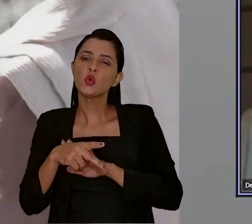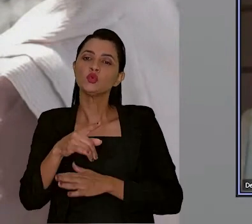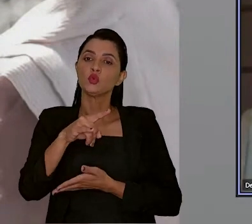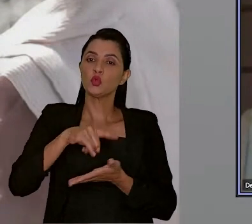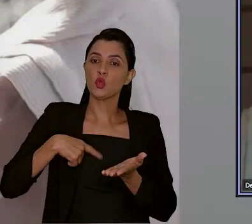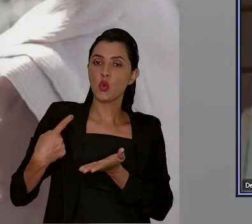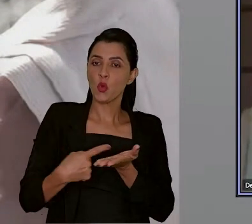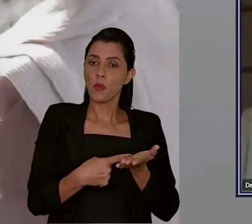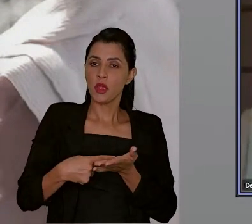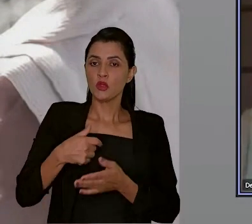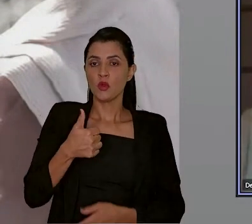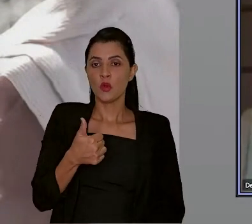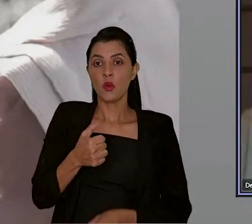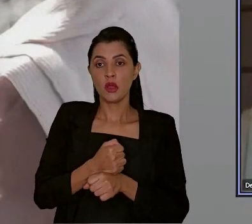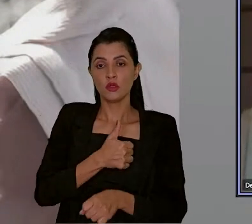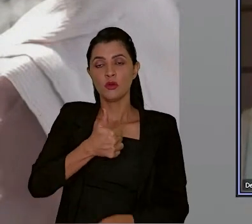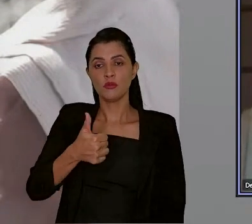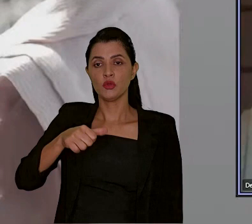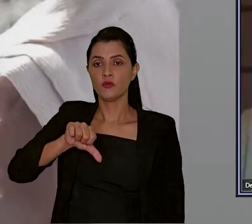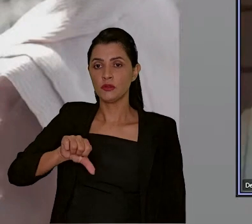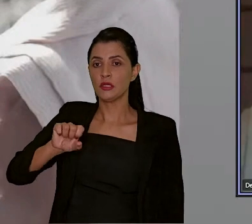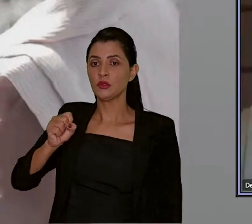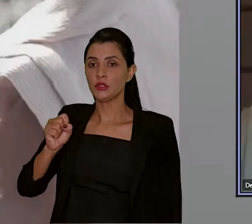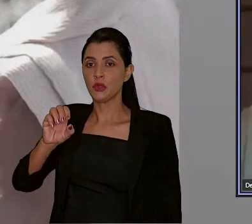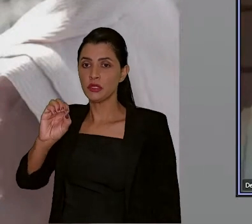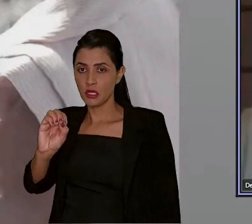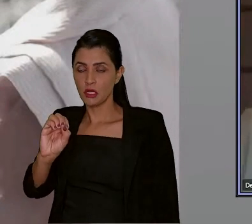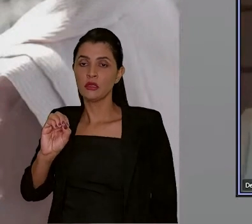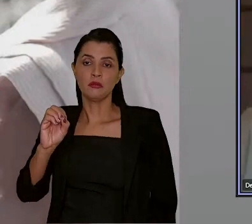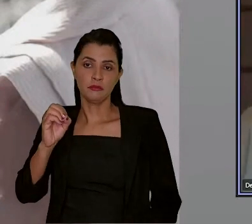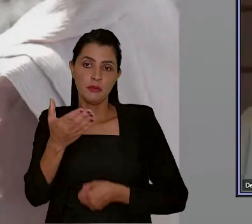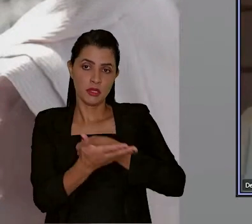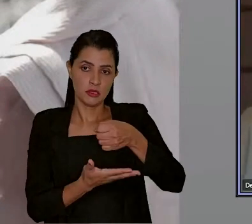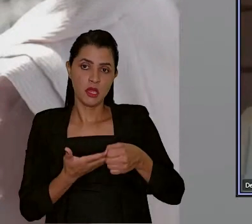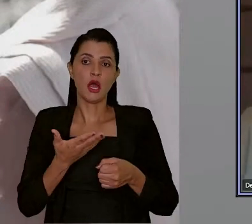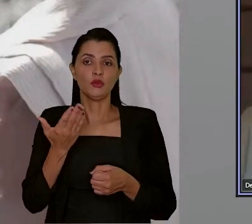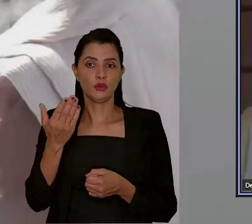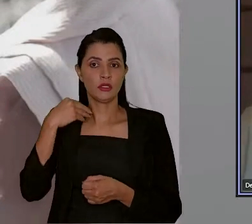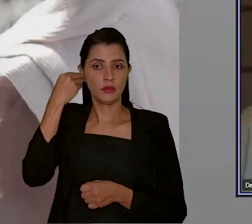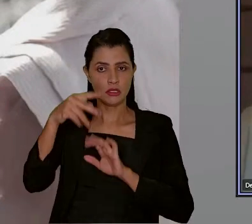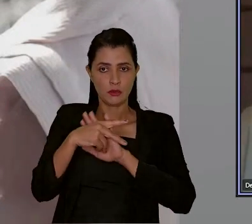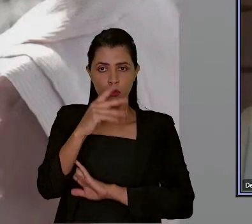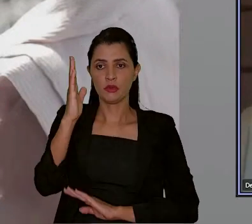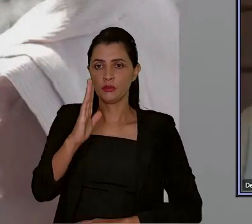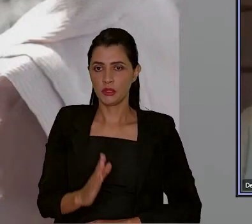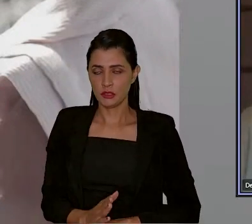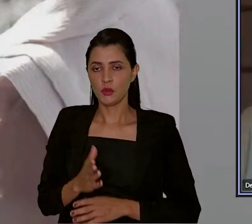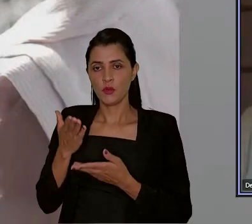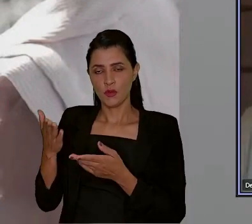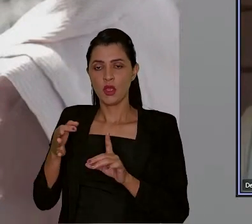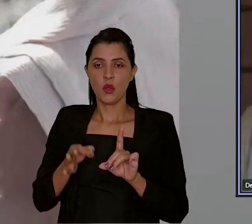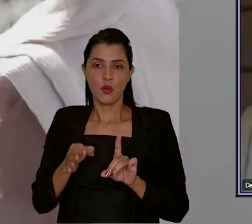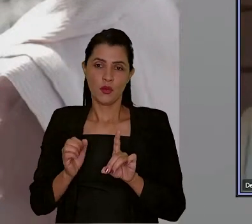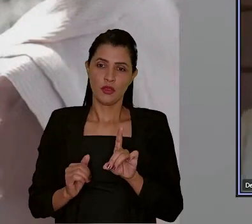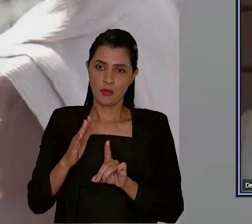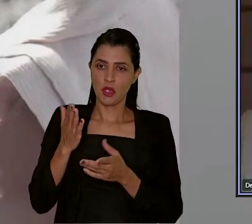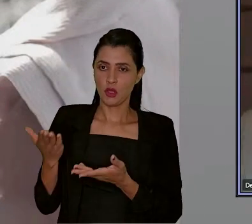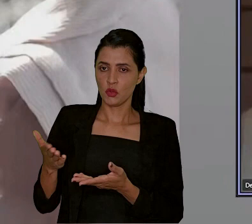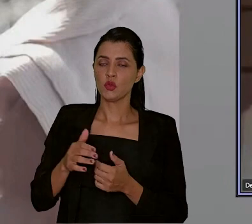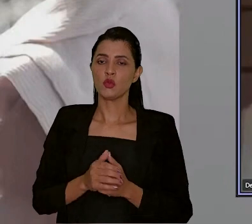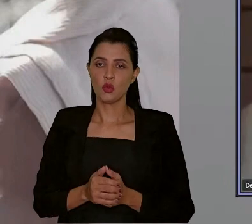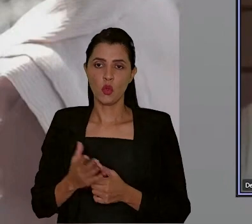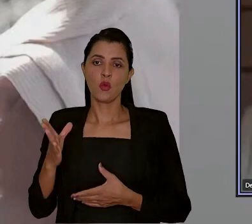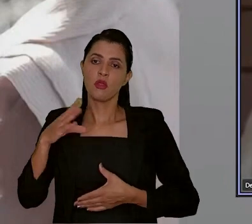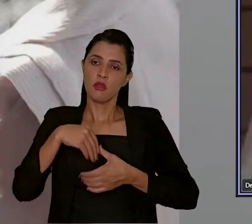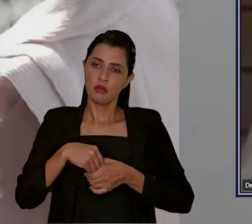de 1980 à luz da experiência brasileira. O desembargador Guilherme Calmon integra